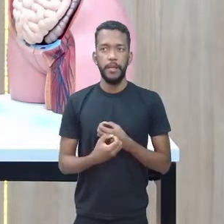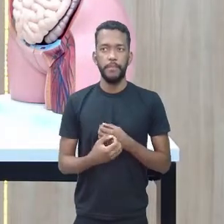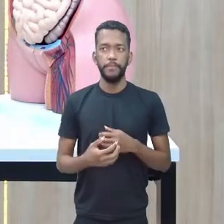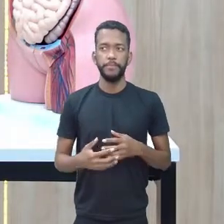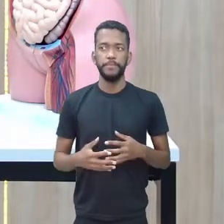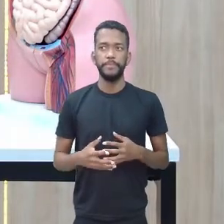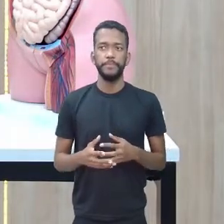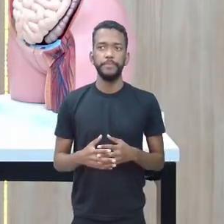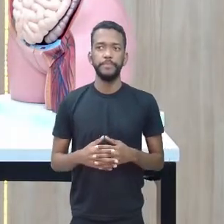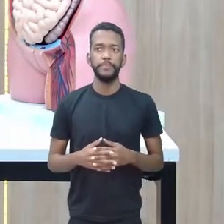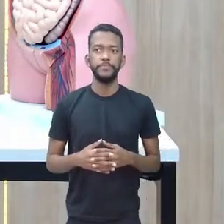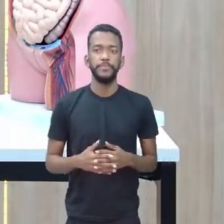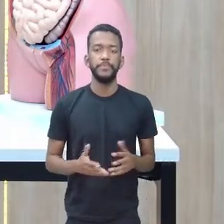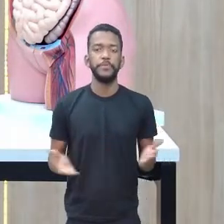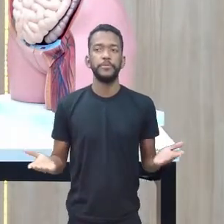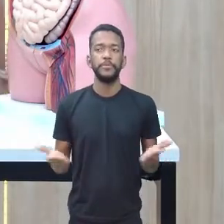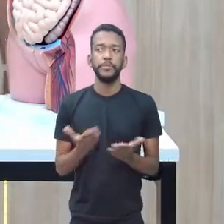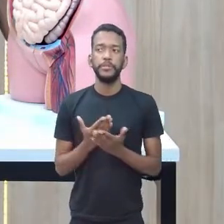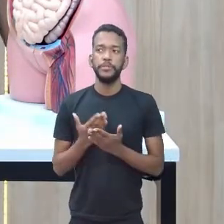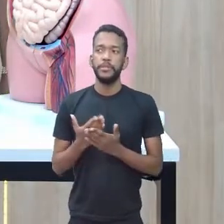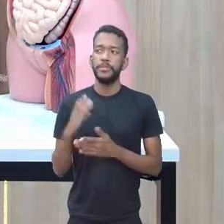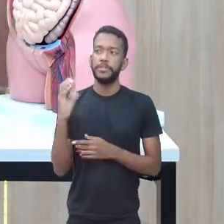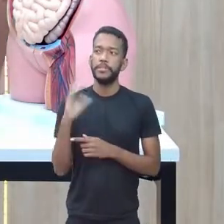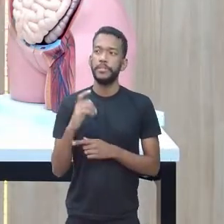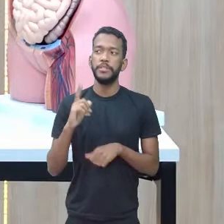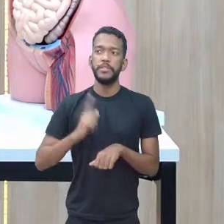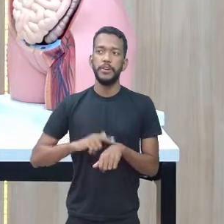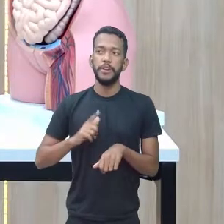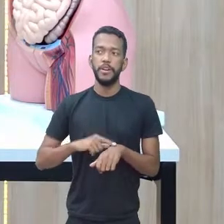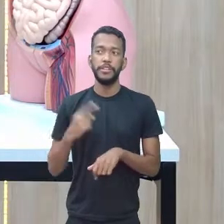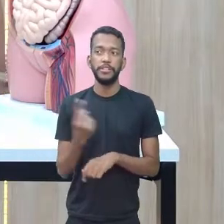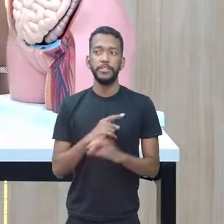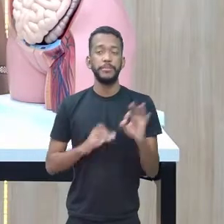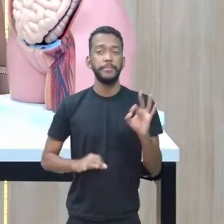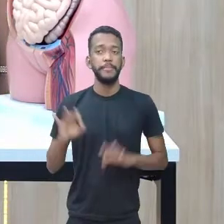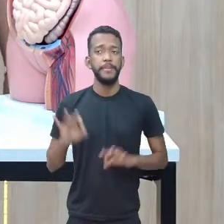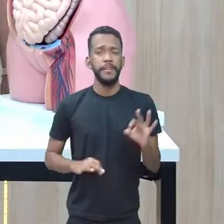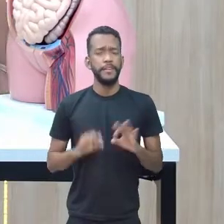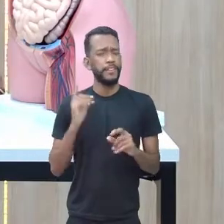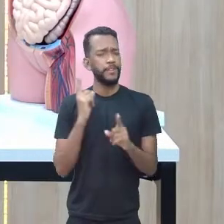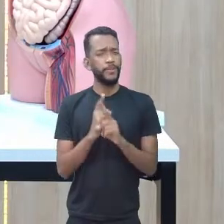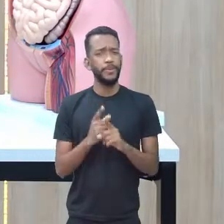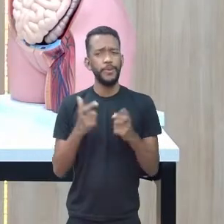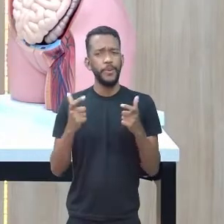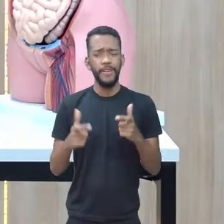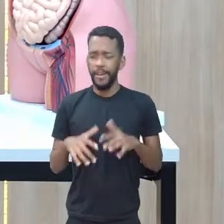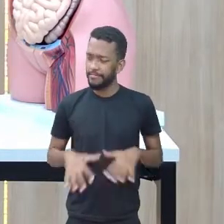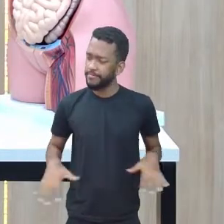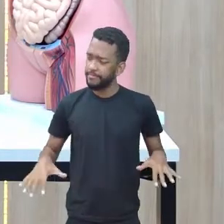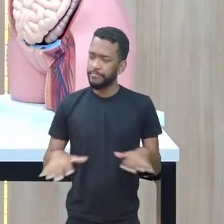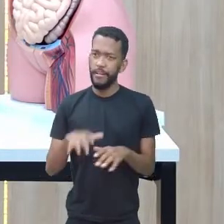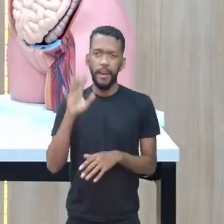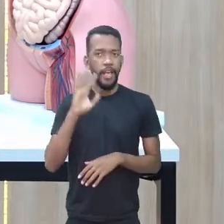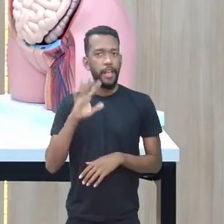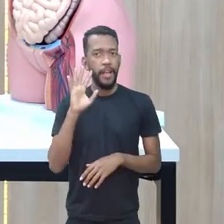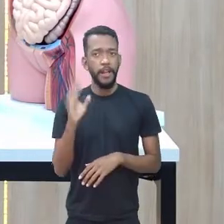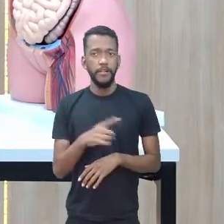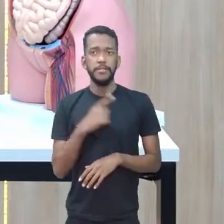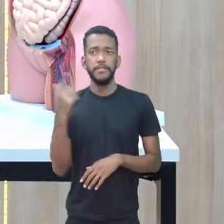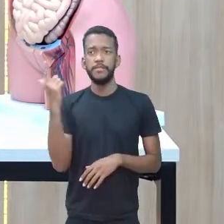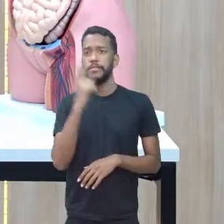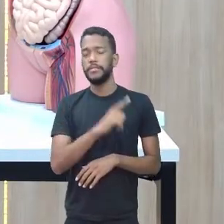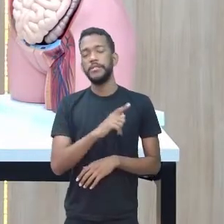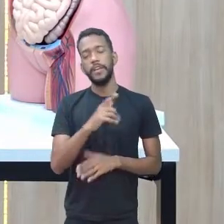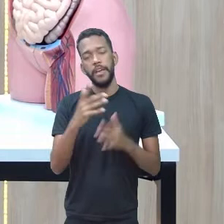Então, aula de ciência e hora da gente se preparar, não é isso? Encontra aí um lugar bem legal para poder assistir essa aula, para não precisar